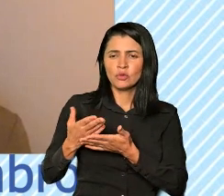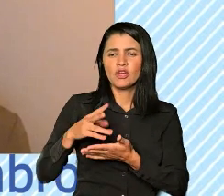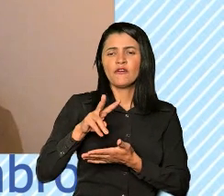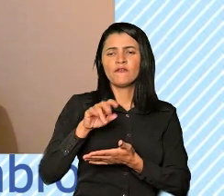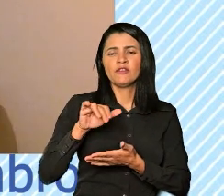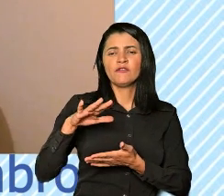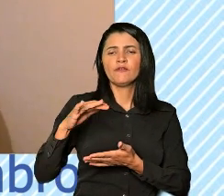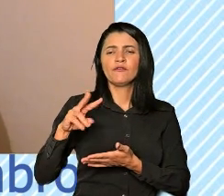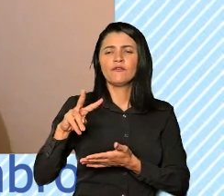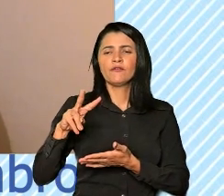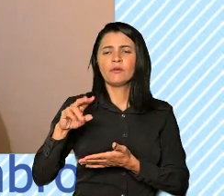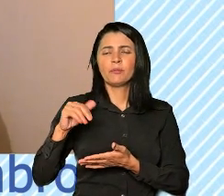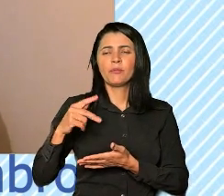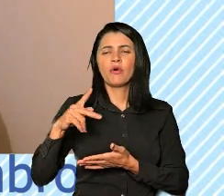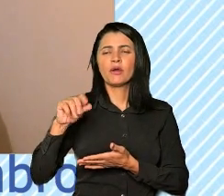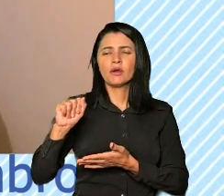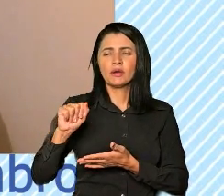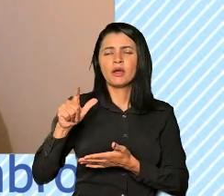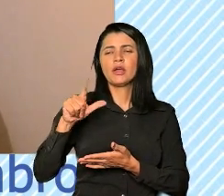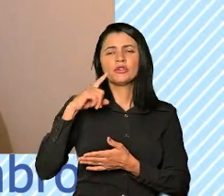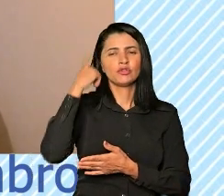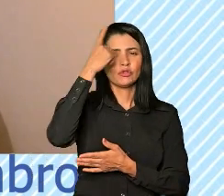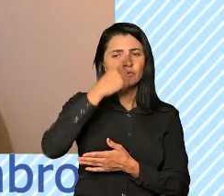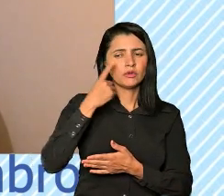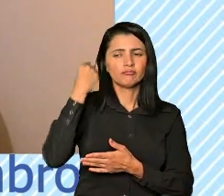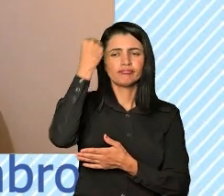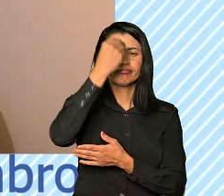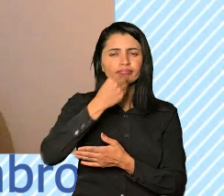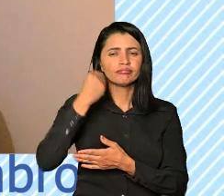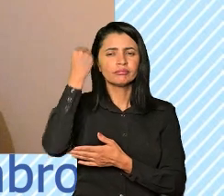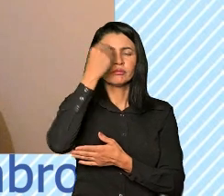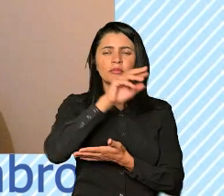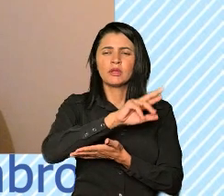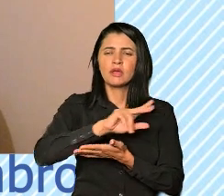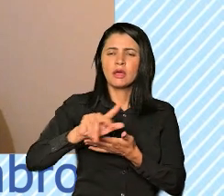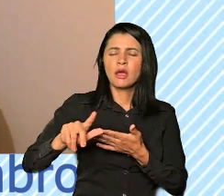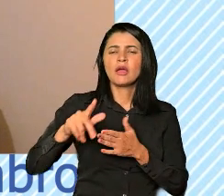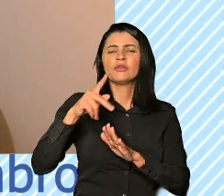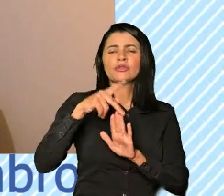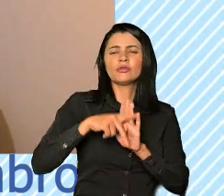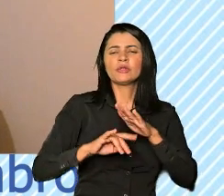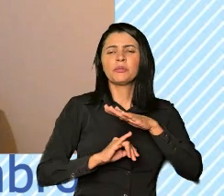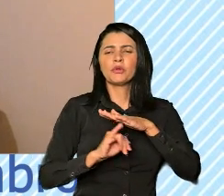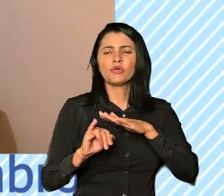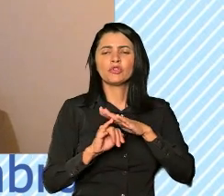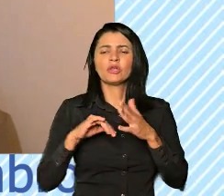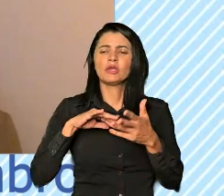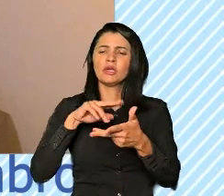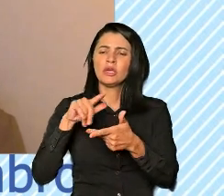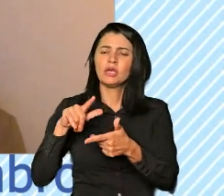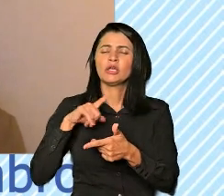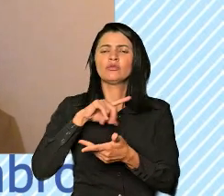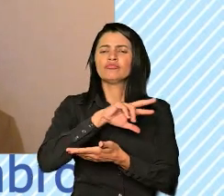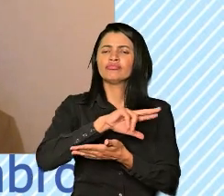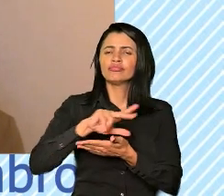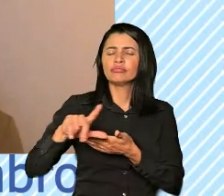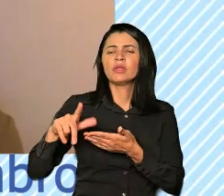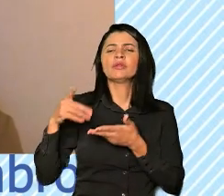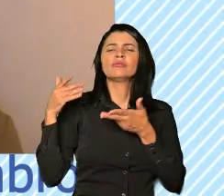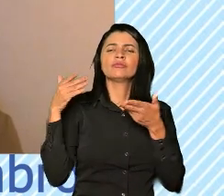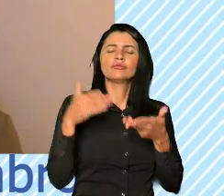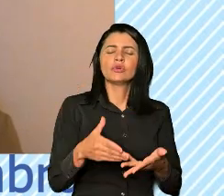é advogada com ampla experiência adquirida em escritórios, instituições e projetos internacionais e atuação